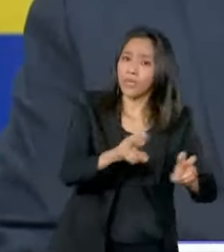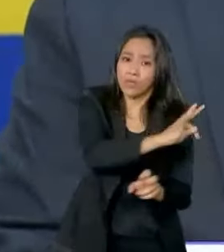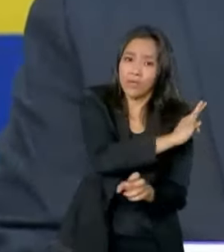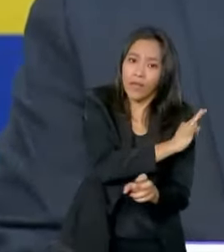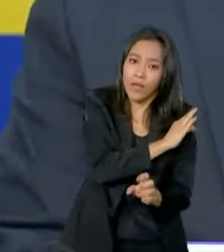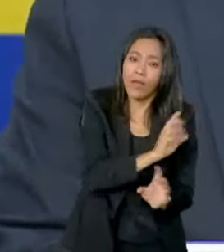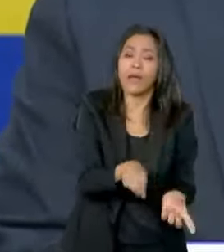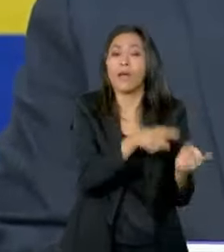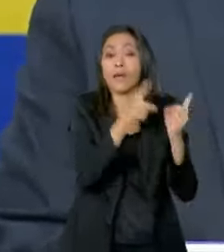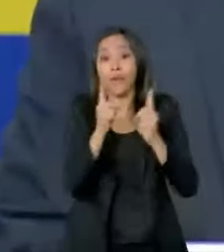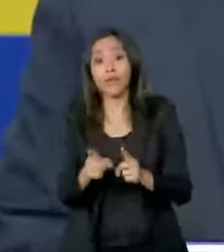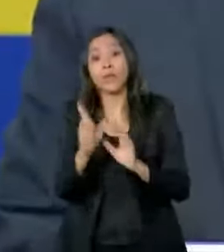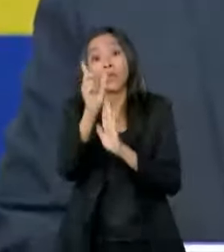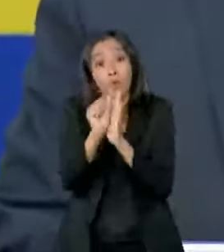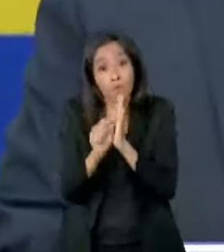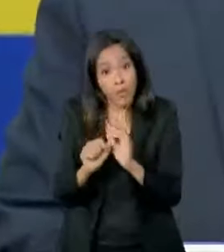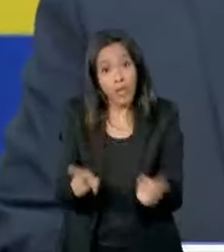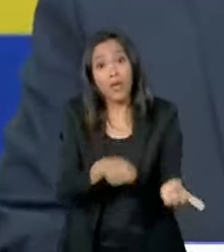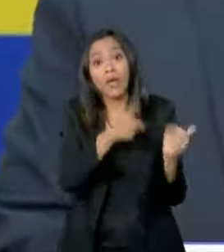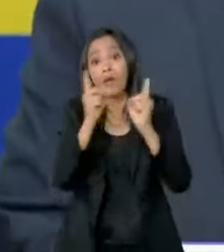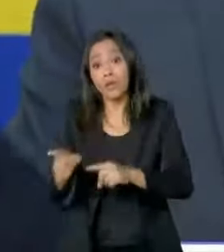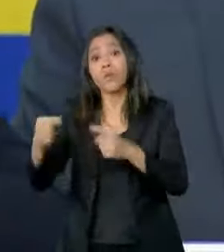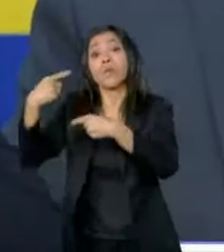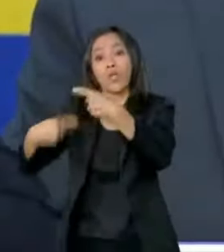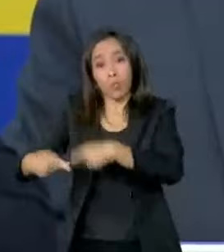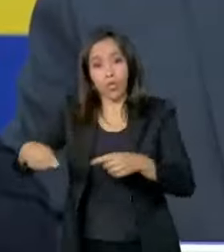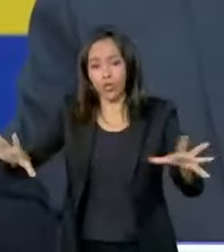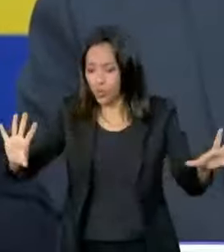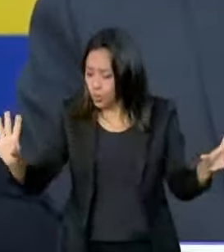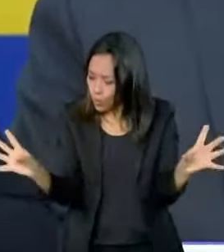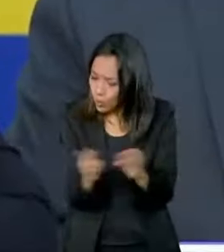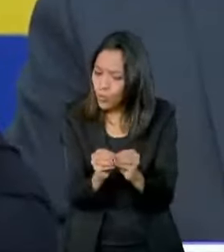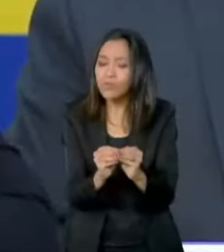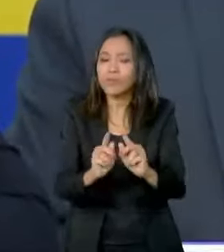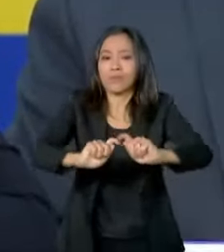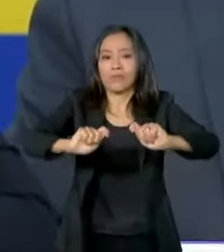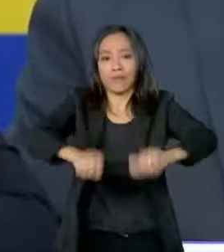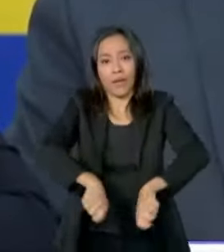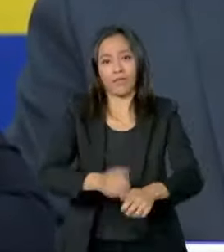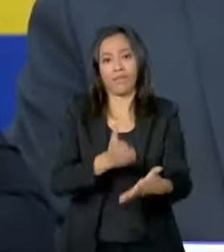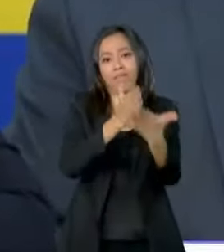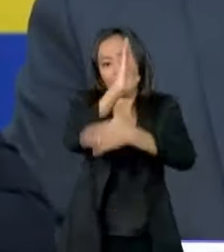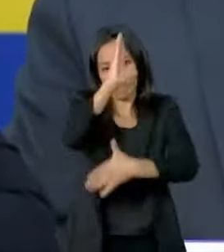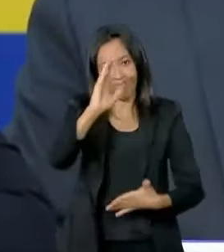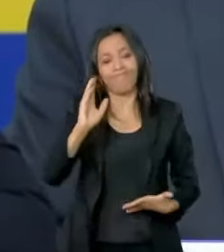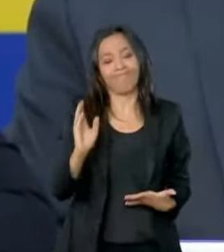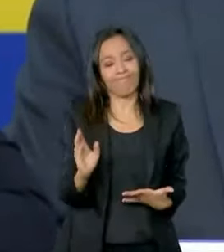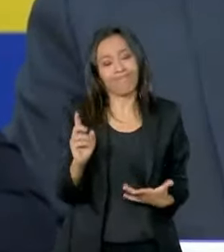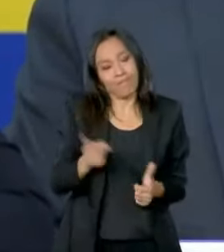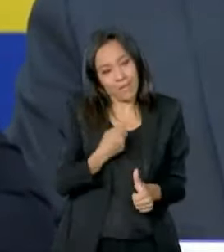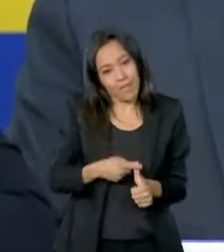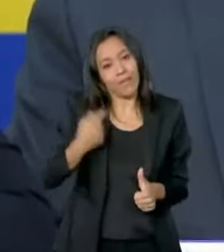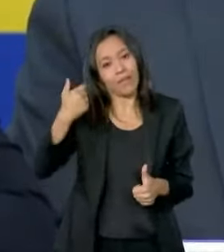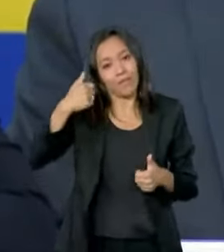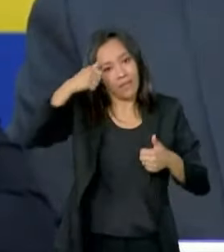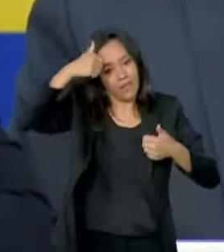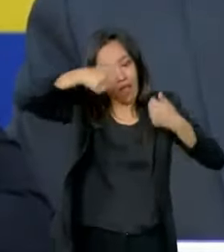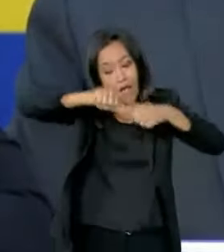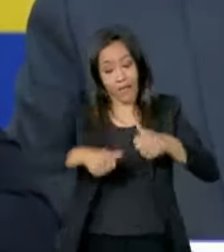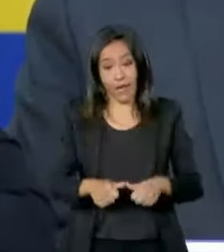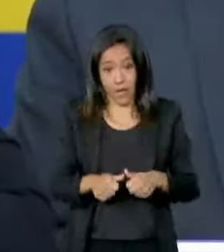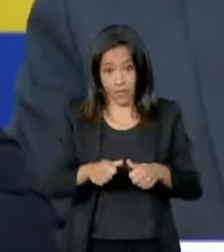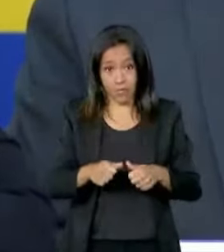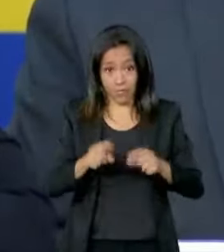Ministério do Orçamento e Planejamento e no aspecto político, porque há que se pensar que ele tem que passar pelo Congresso Nacional.